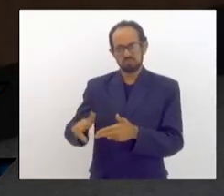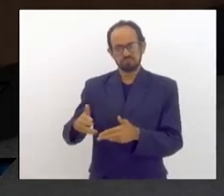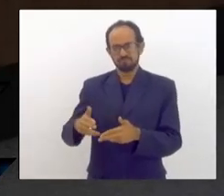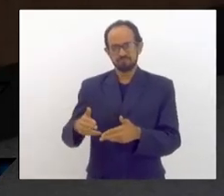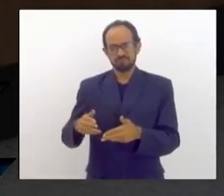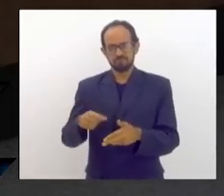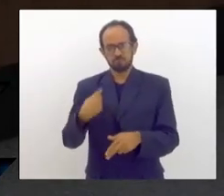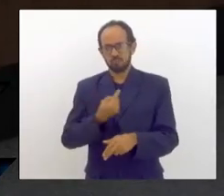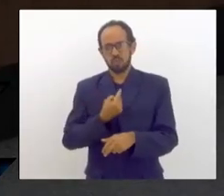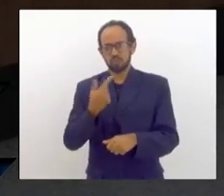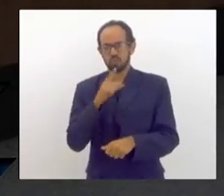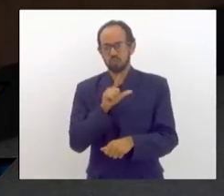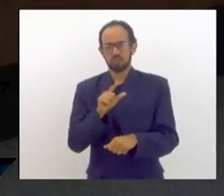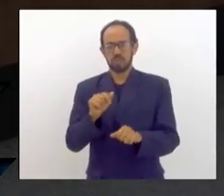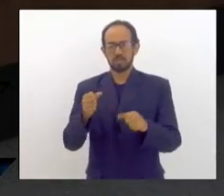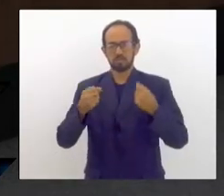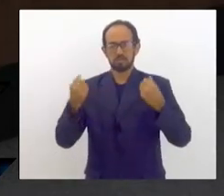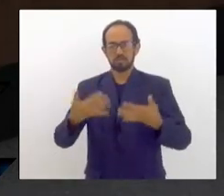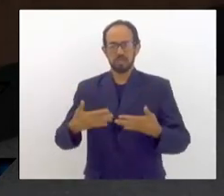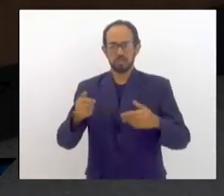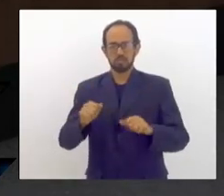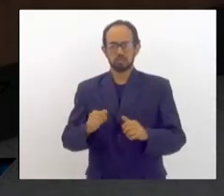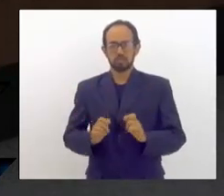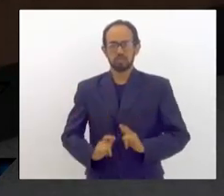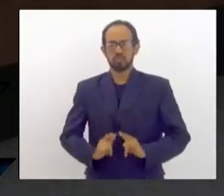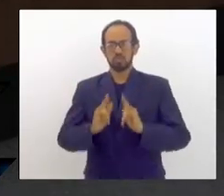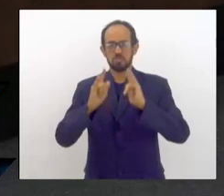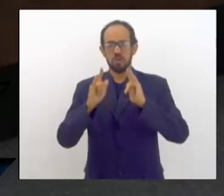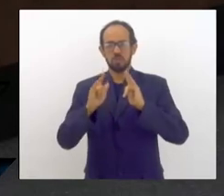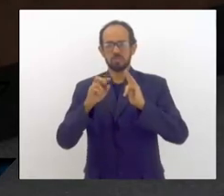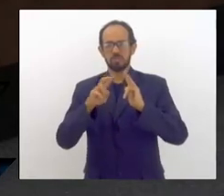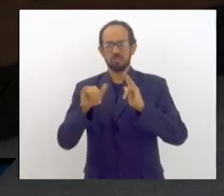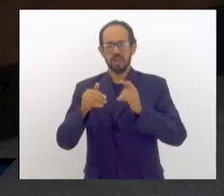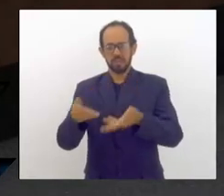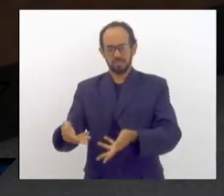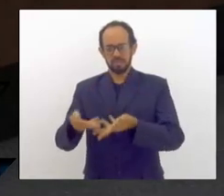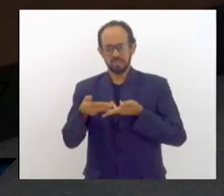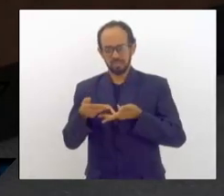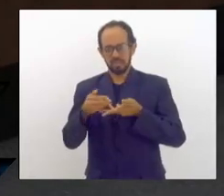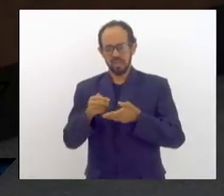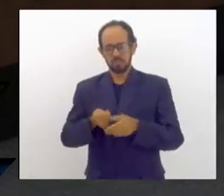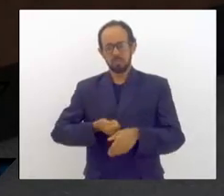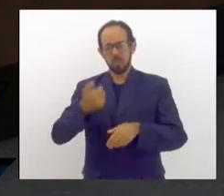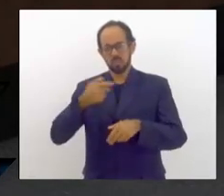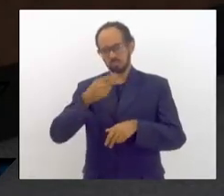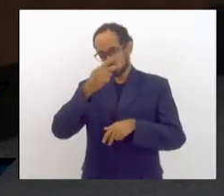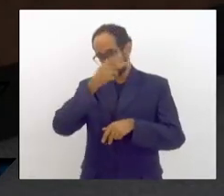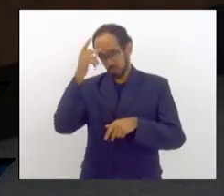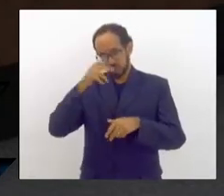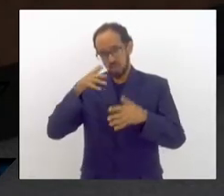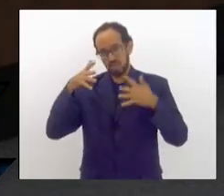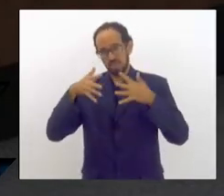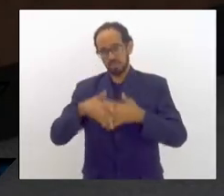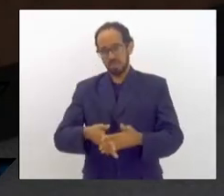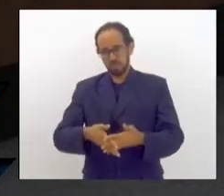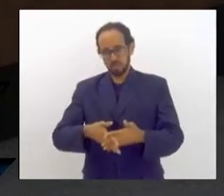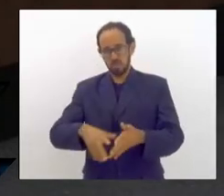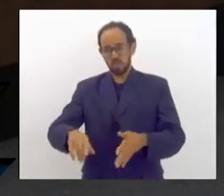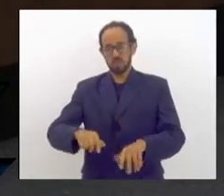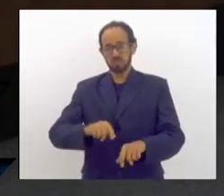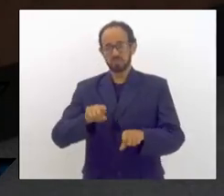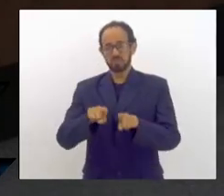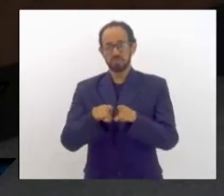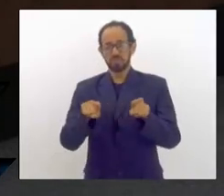que a gente não consegue, nebulosas de um imóvel que vai atender uma parcela ínfima dos desassistidos, atrapalhou diuturnamente